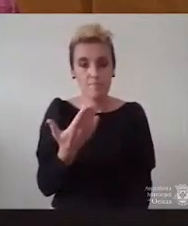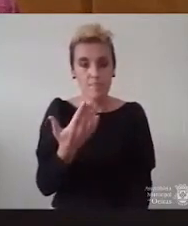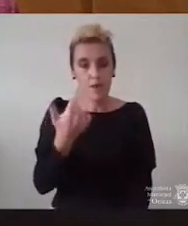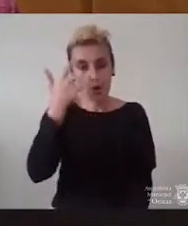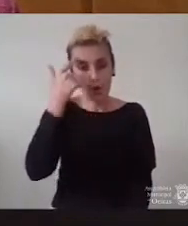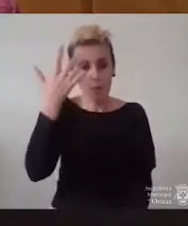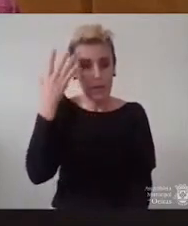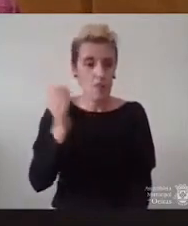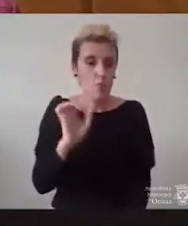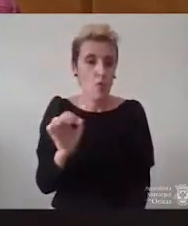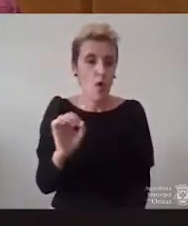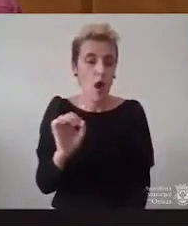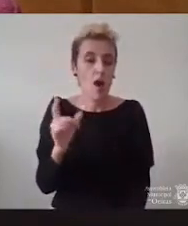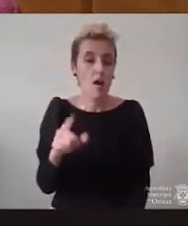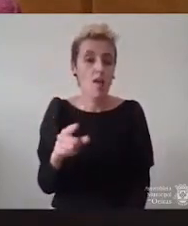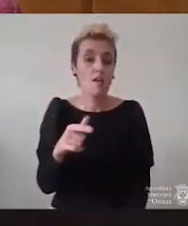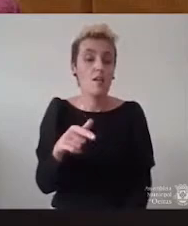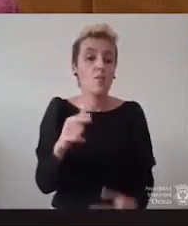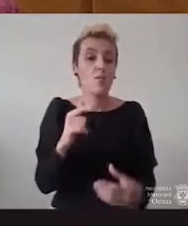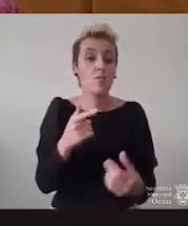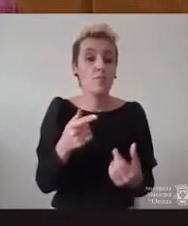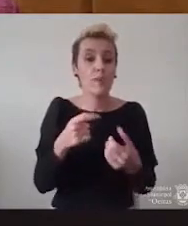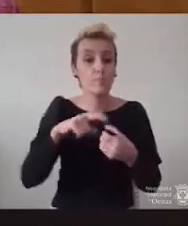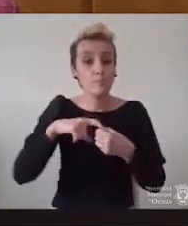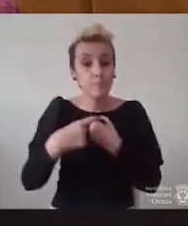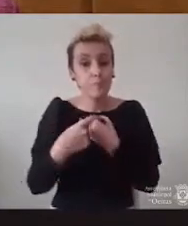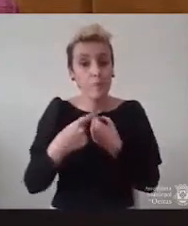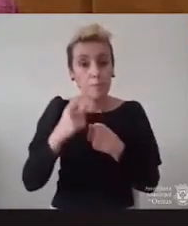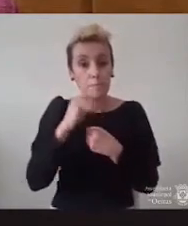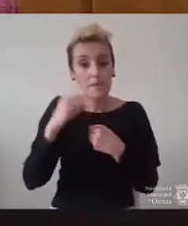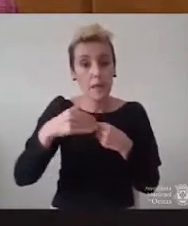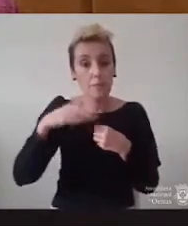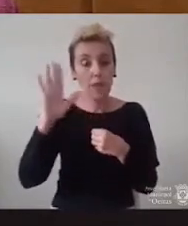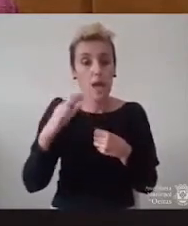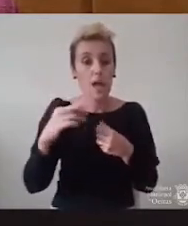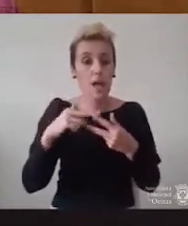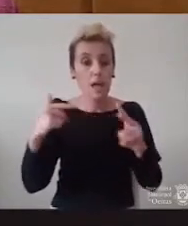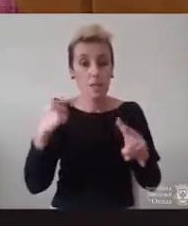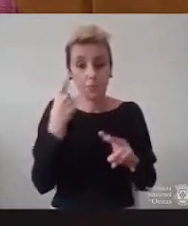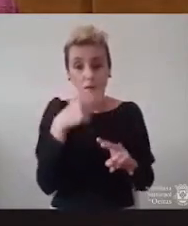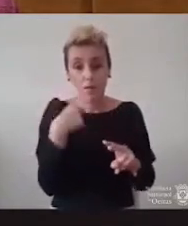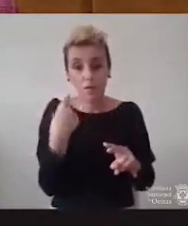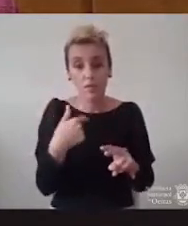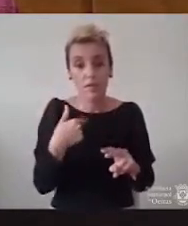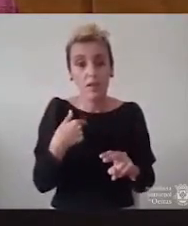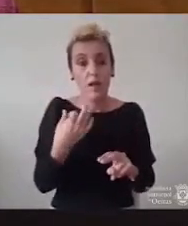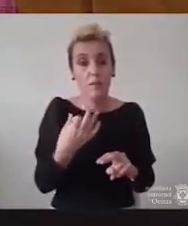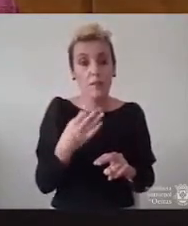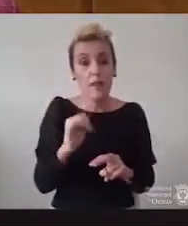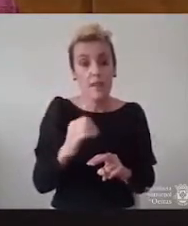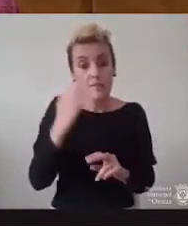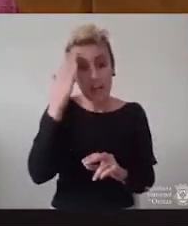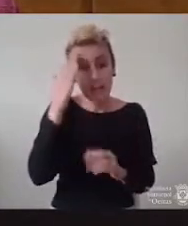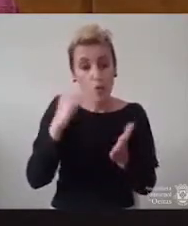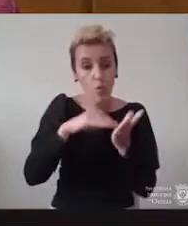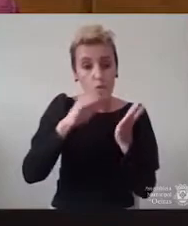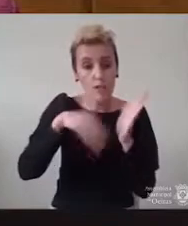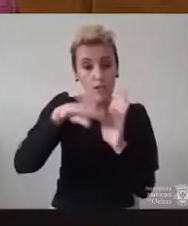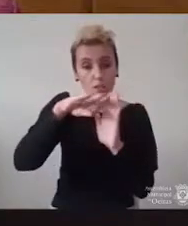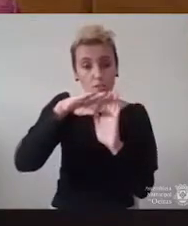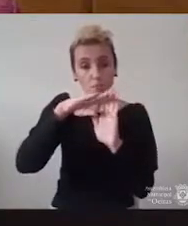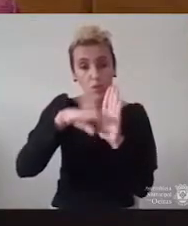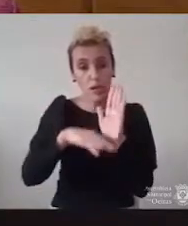que é o município de Oeiras. Para o PS é preferível que o município faça um contrato de programa em que se responsabiliza por adjudicar